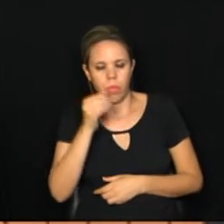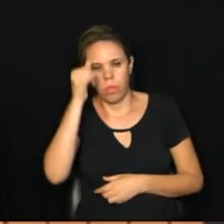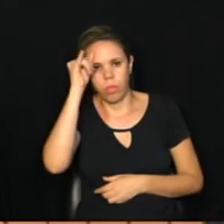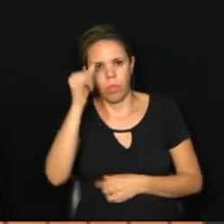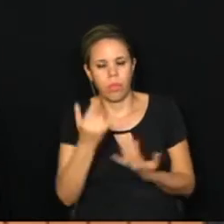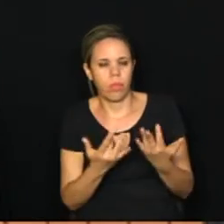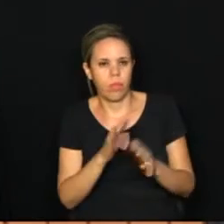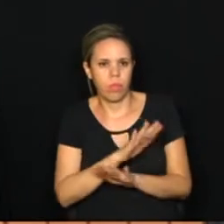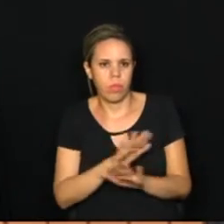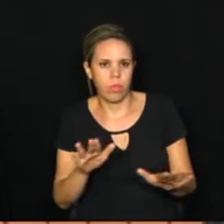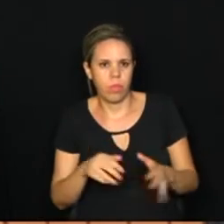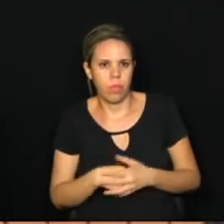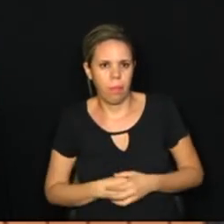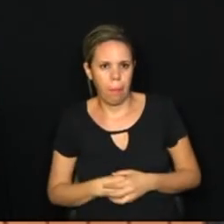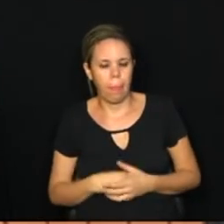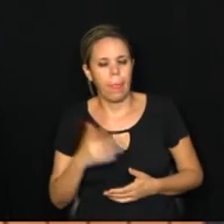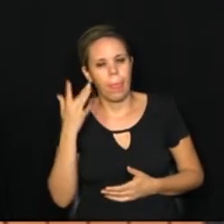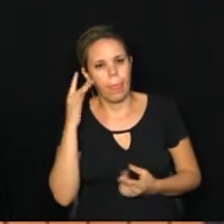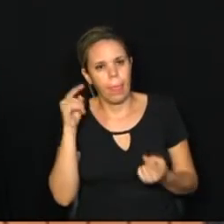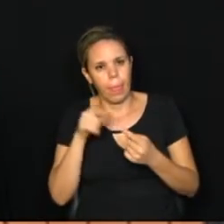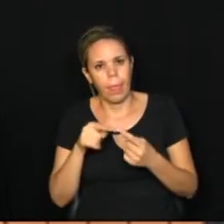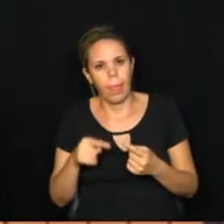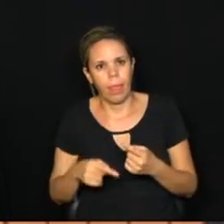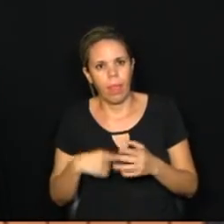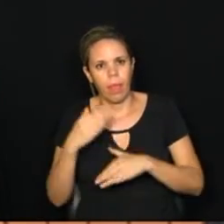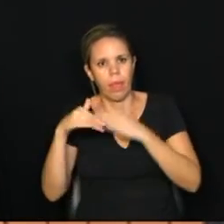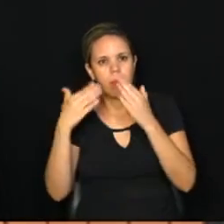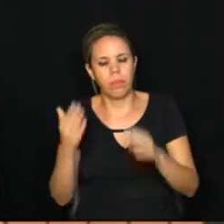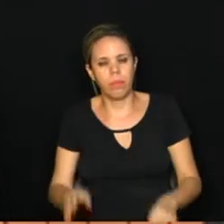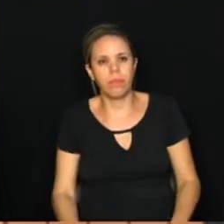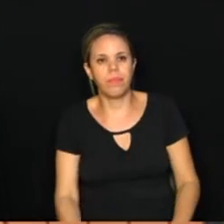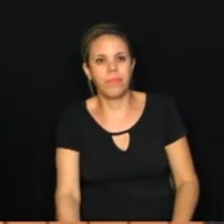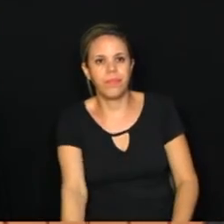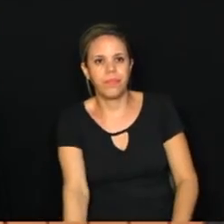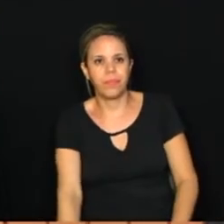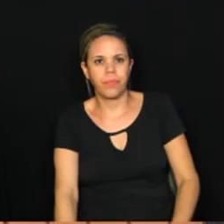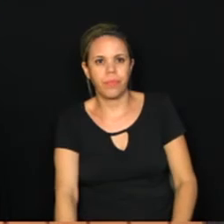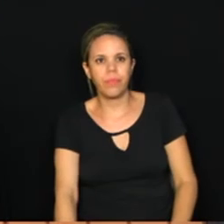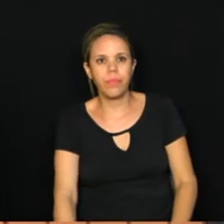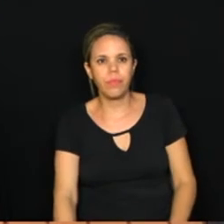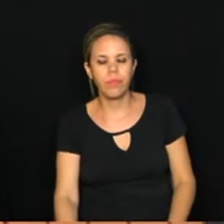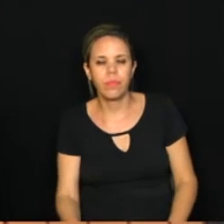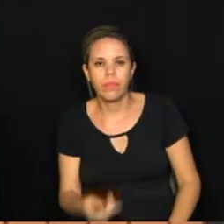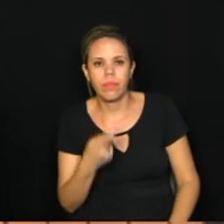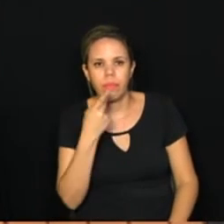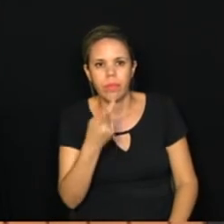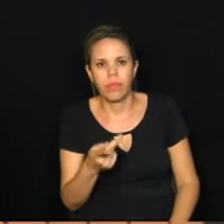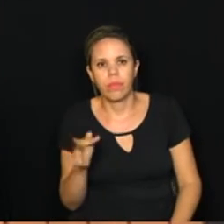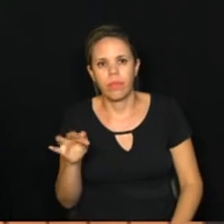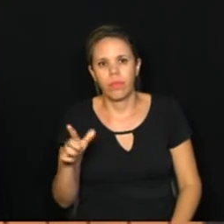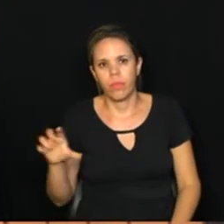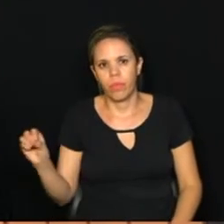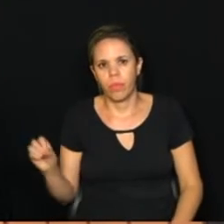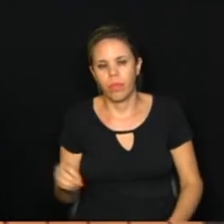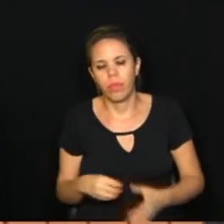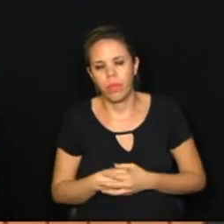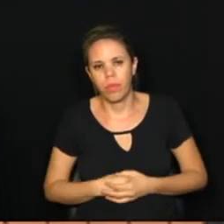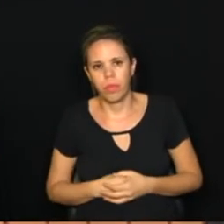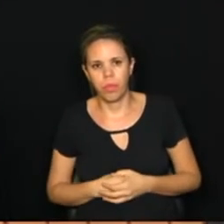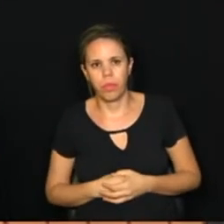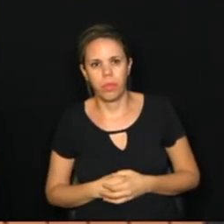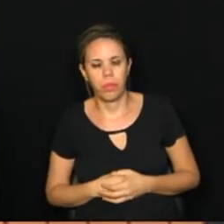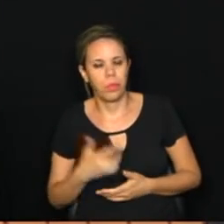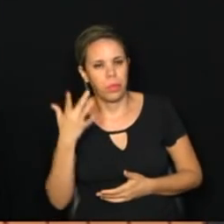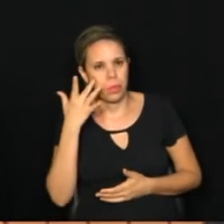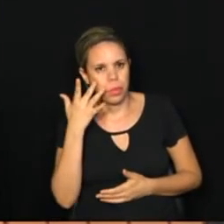enchente, incêndio. Eu acho que a missão vai para além disso. E na fala também do Flávio, acho